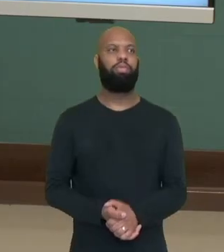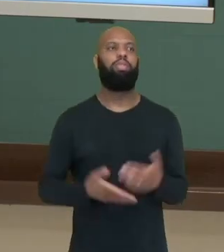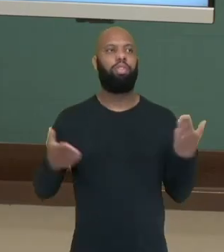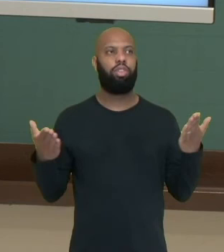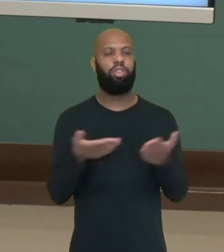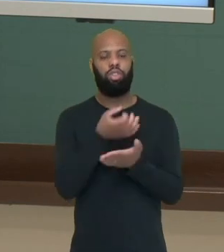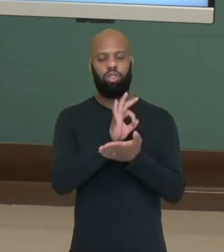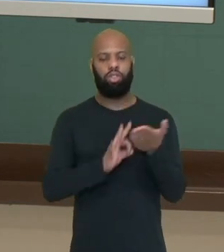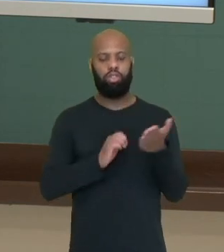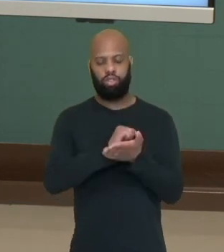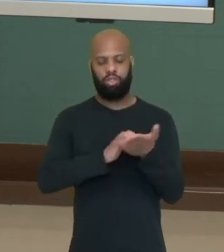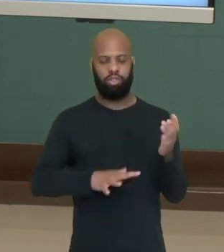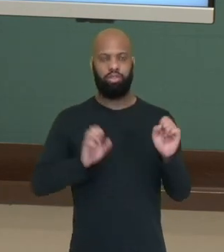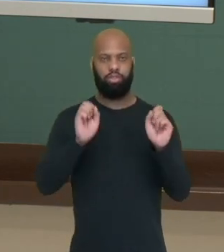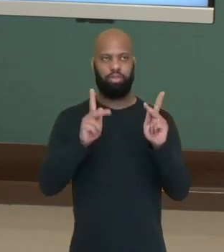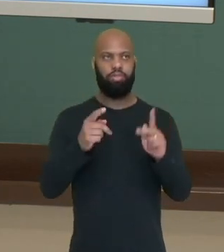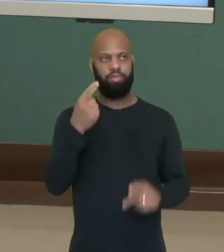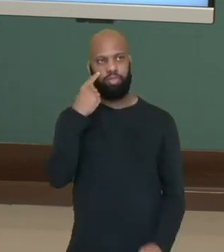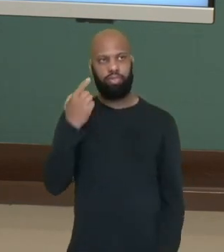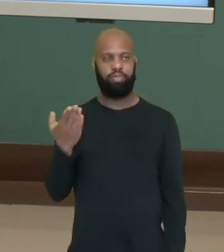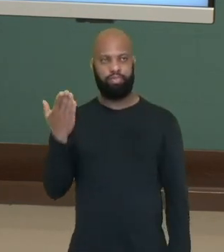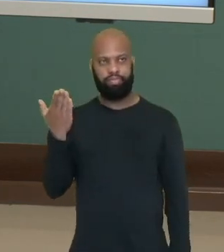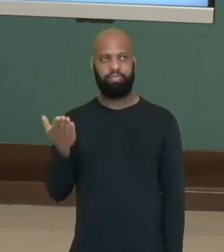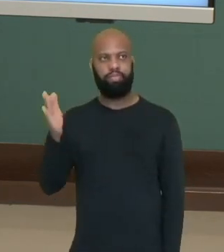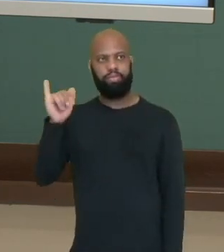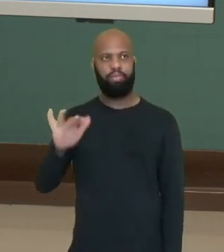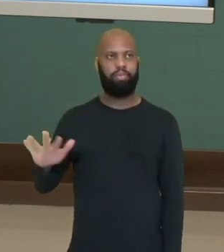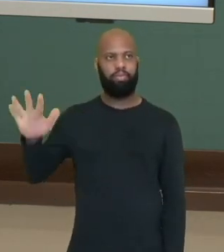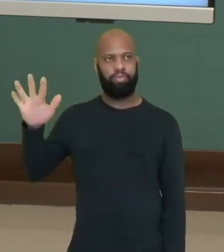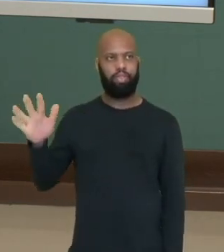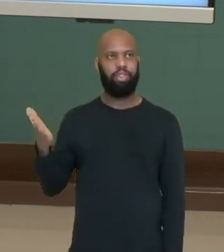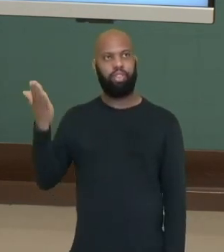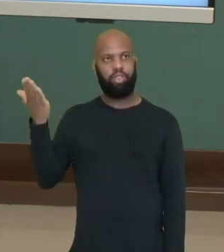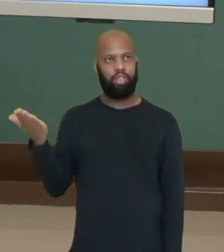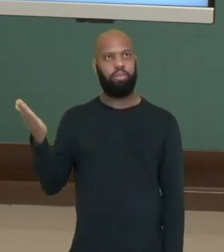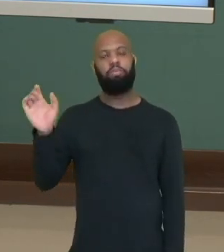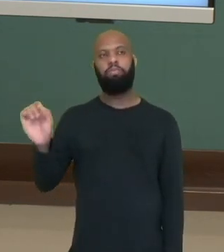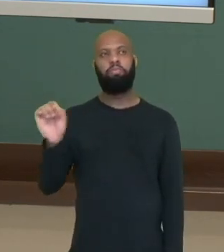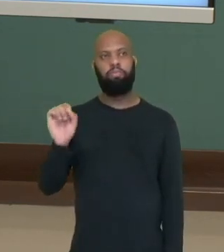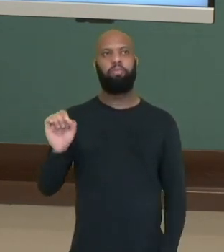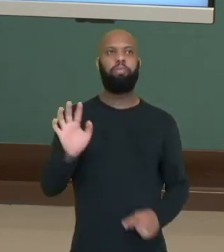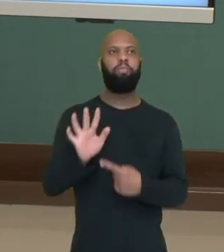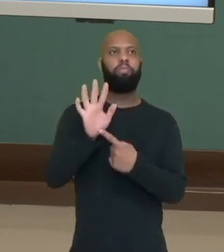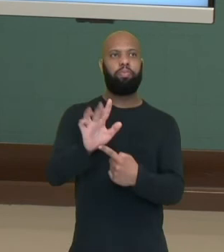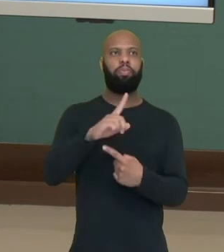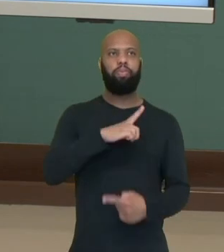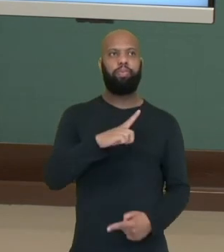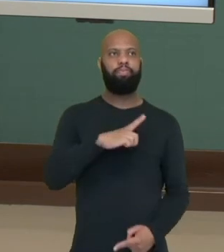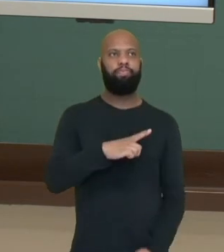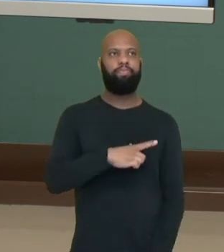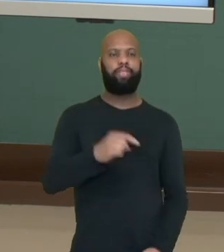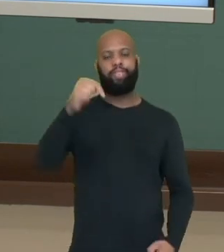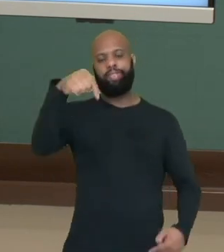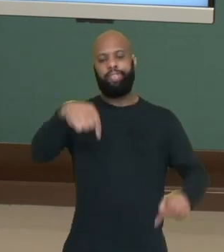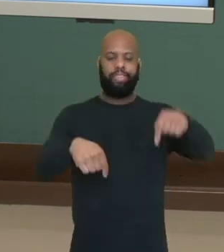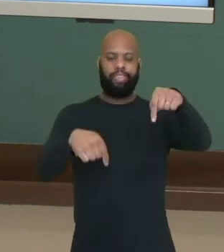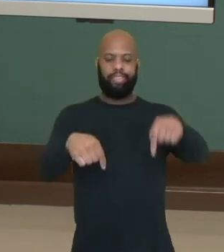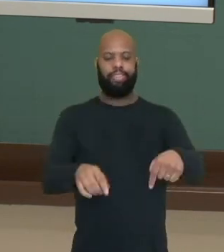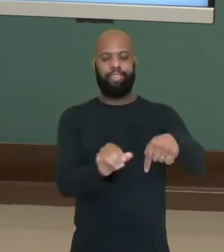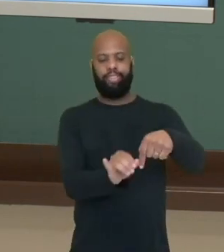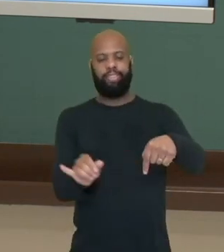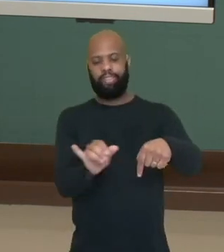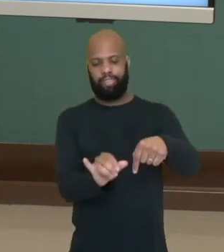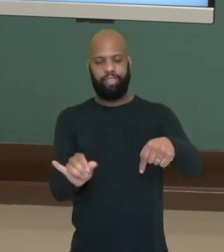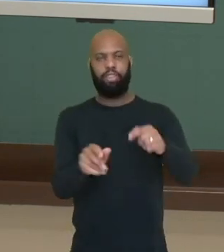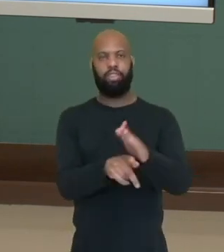Vamos para a correção da atividade? Olha só, a ilustração a seguir, à direita, ilustra a eletrólise de uma solução aquosa de cloreto de